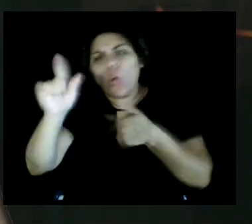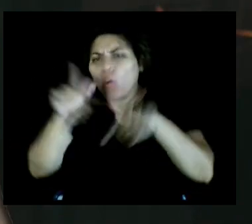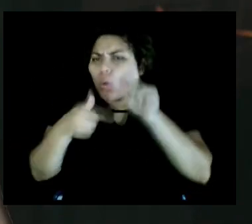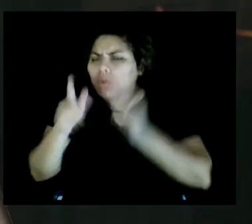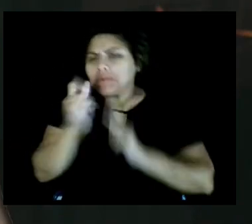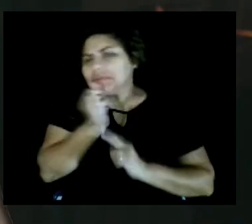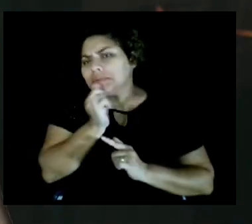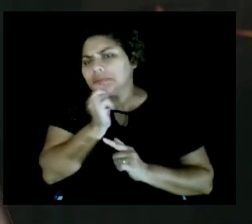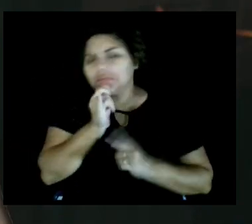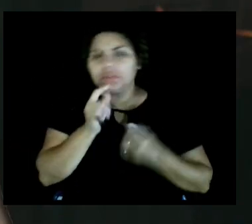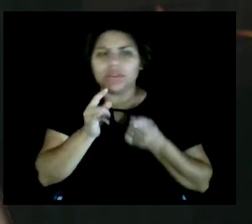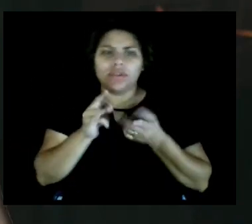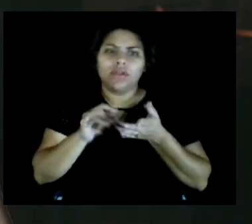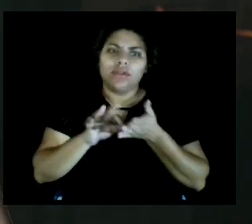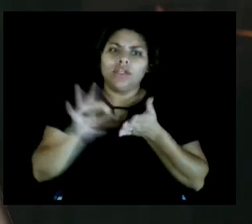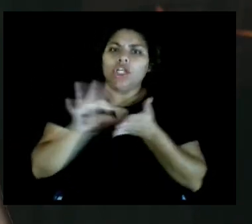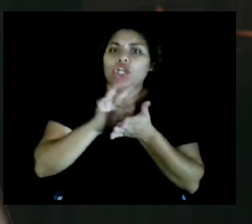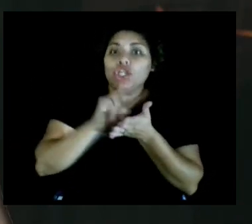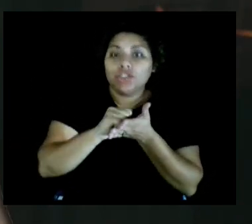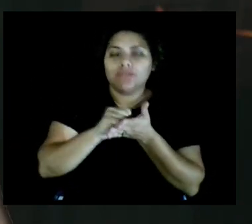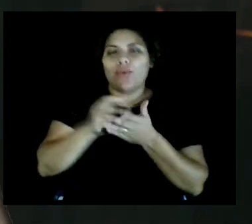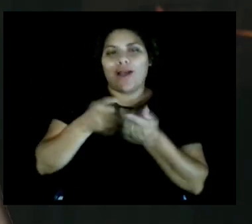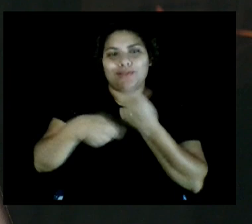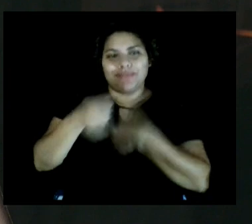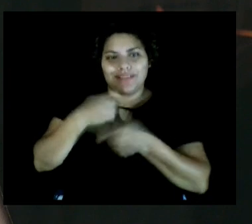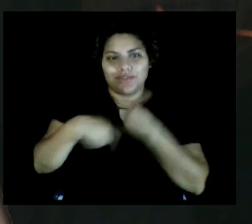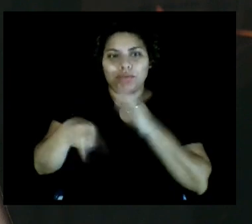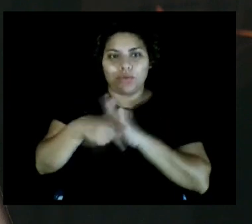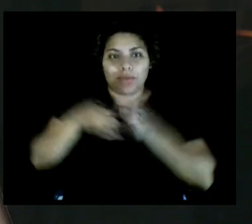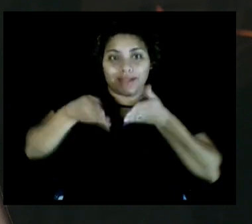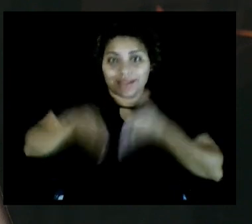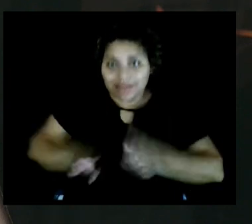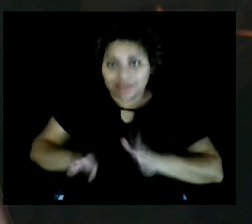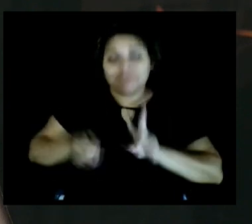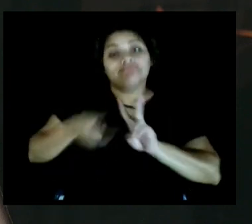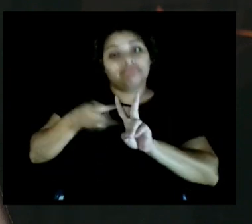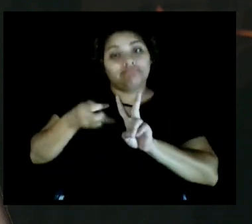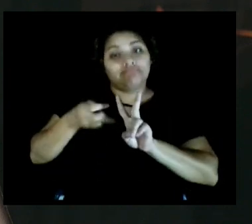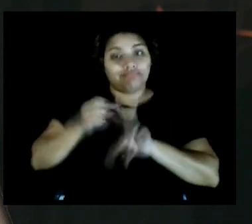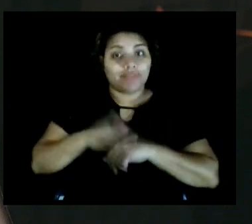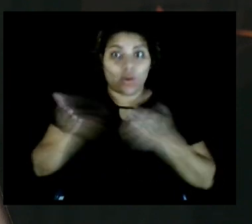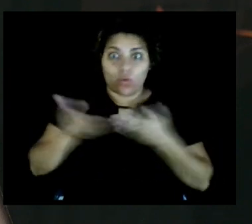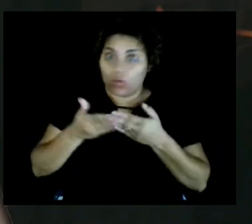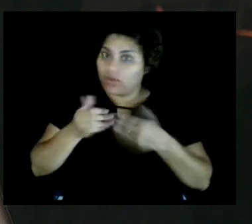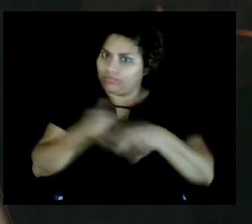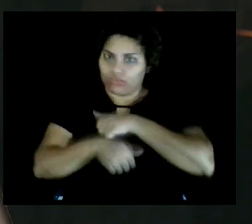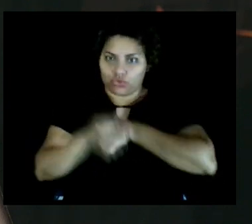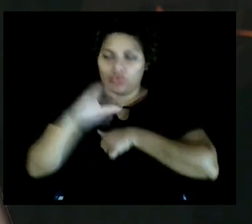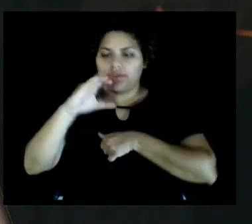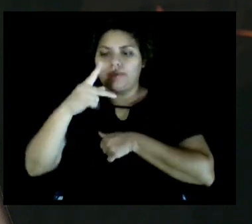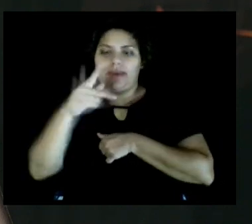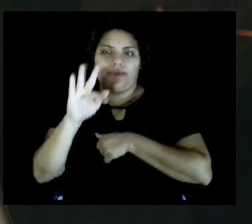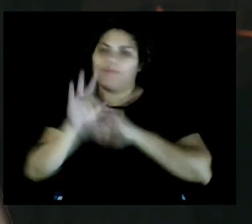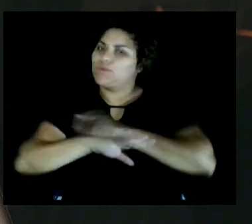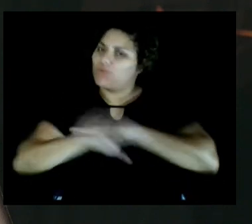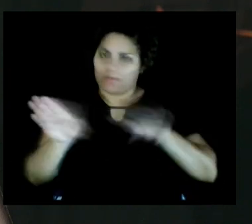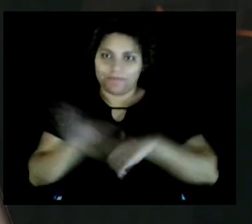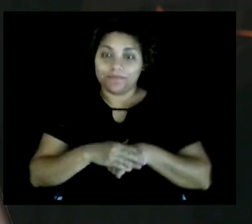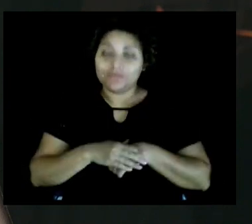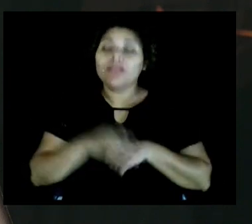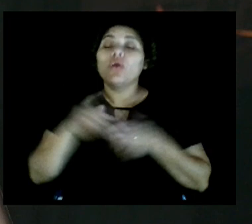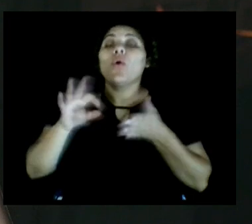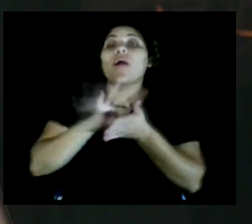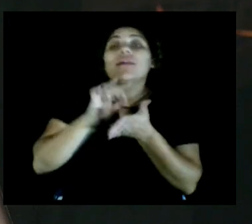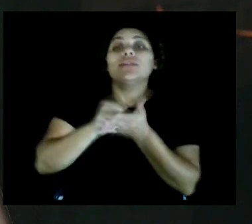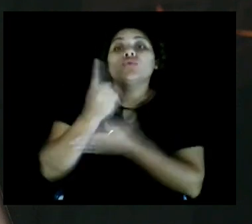registro administrativo de nascimento indígena, tá? O Cadastro Único em Campinas conta com 24 postos fixos